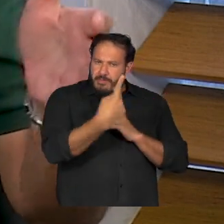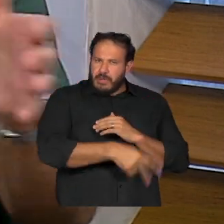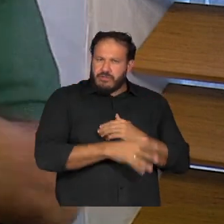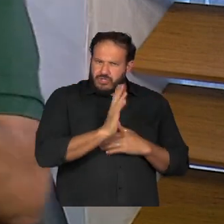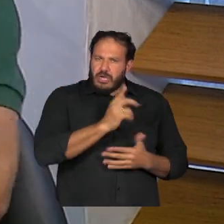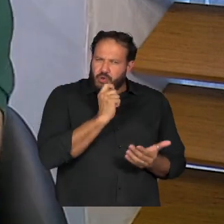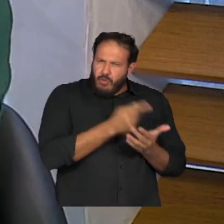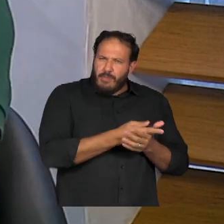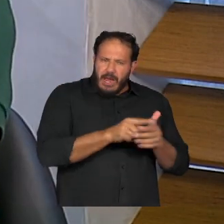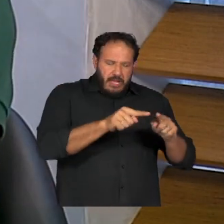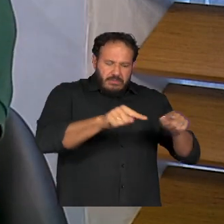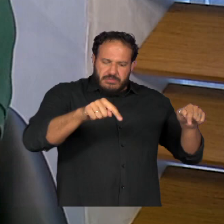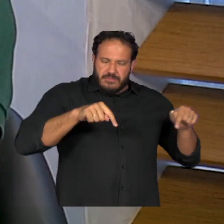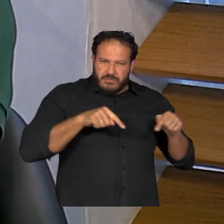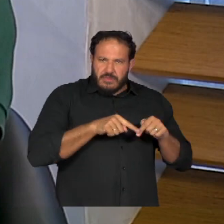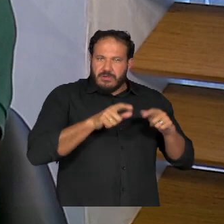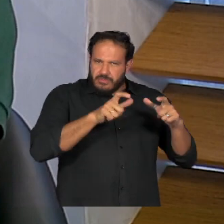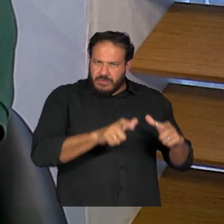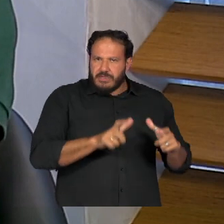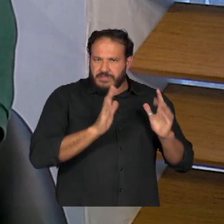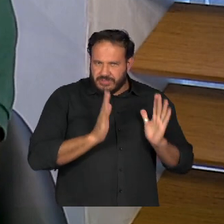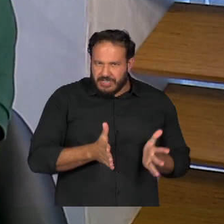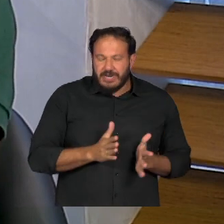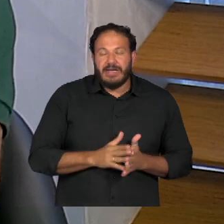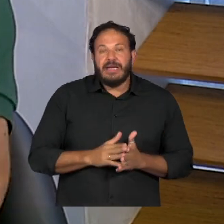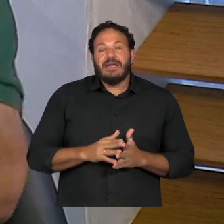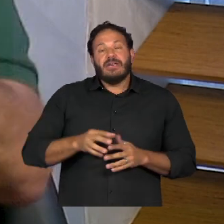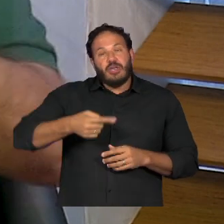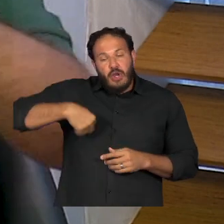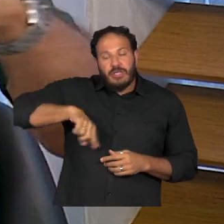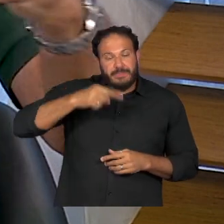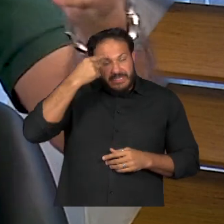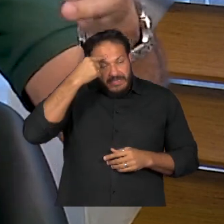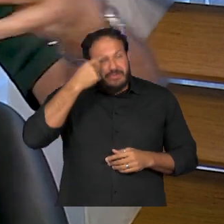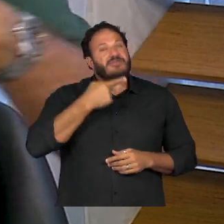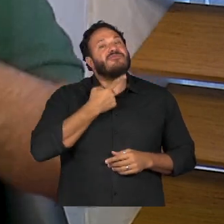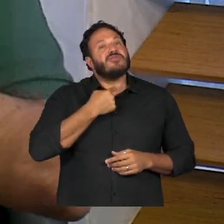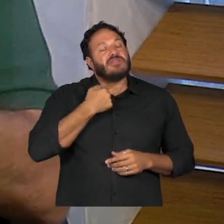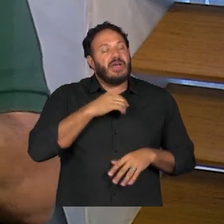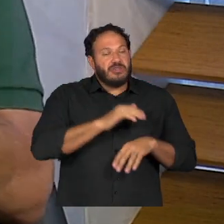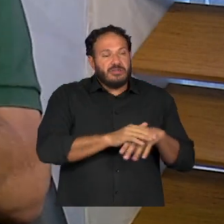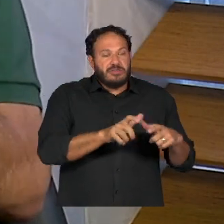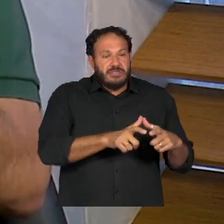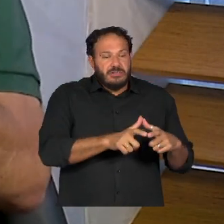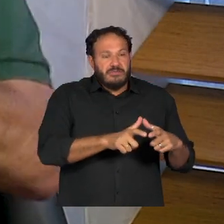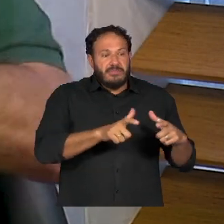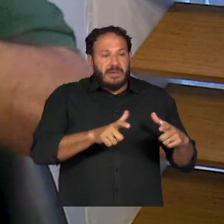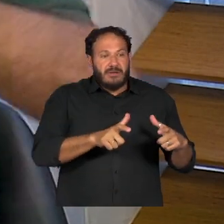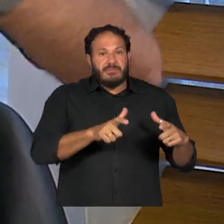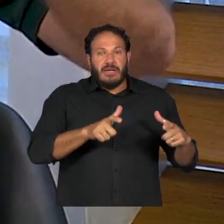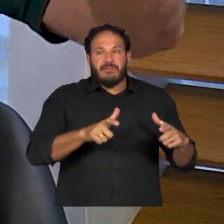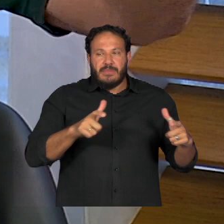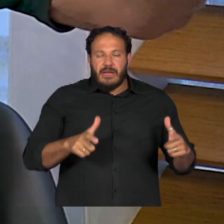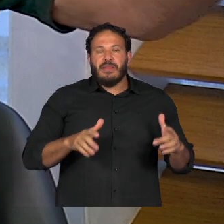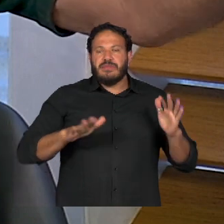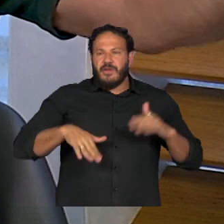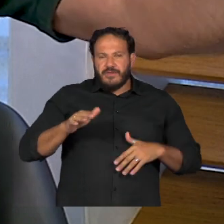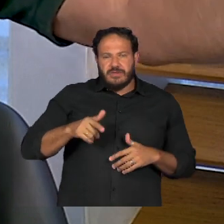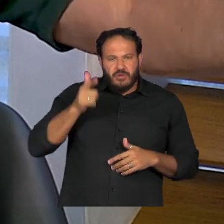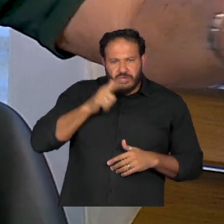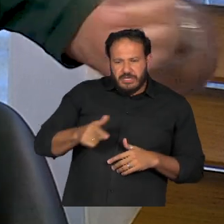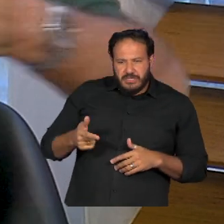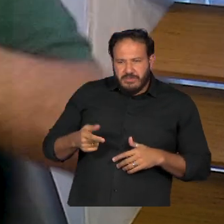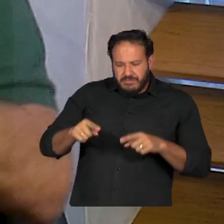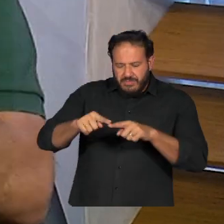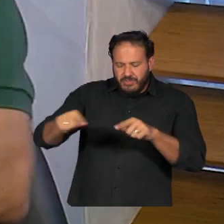totalmente ocupado e pensamos em ampliar através quem sabe da ocupação de um terreno anexo